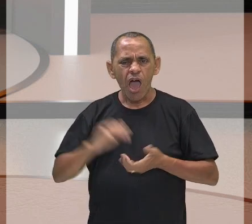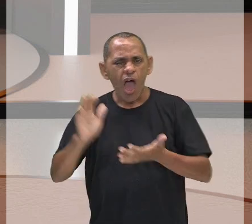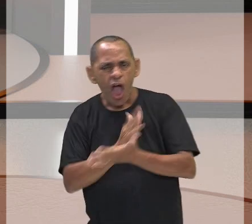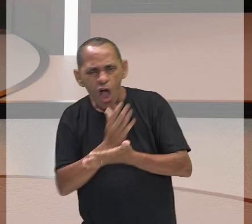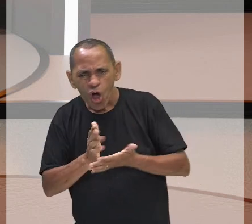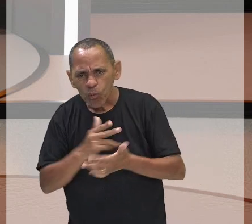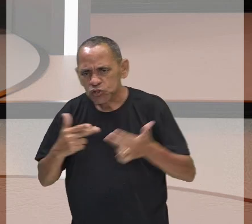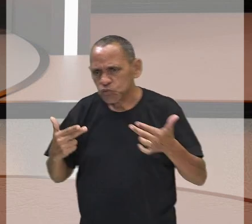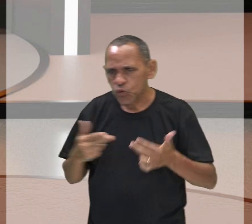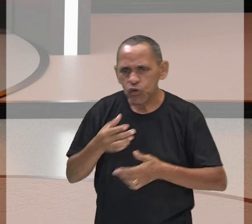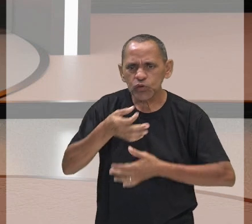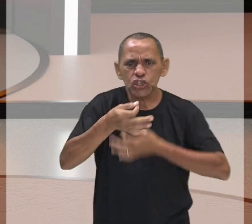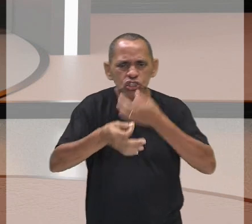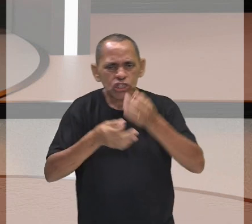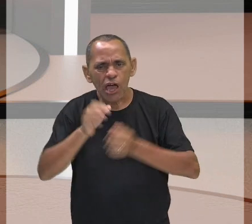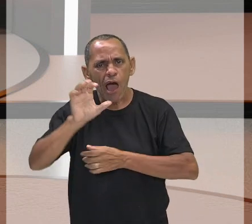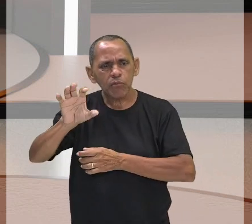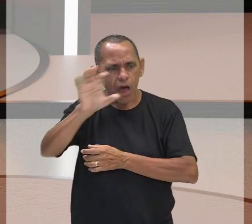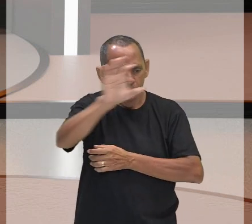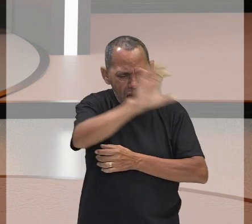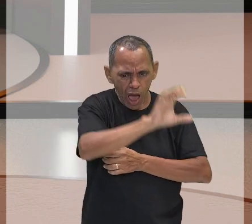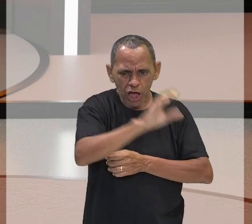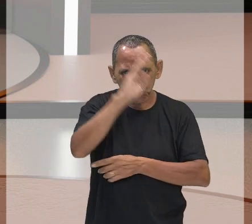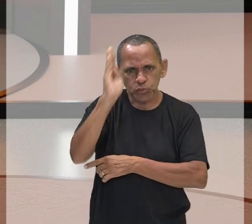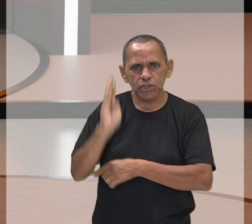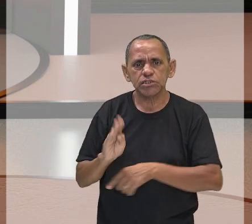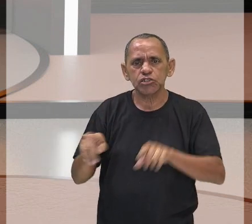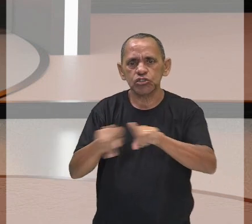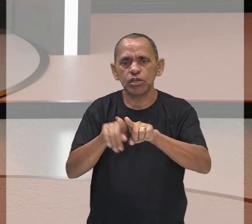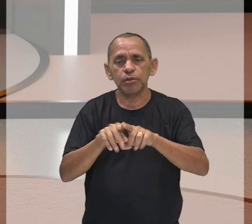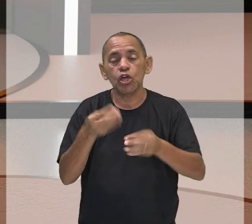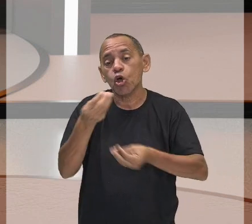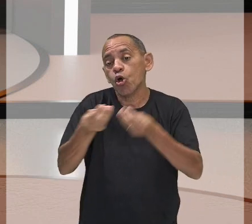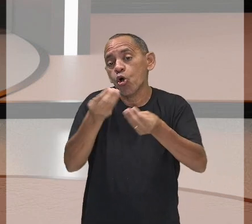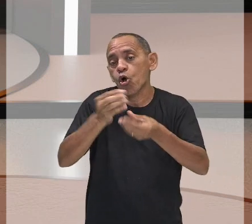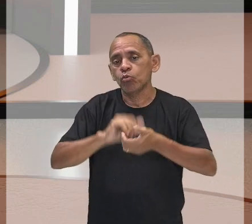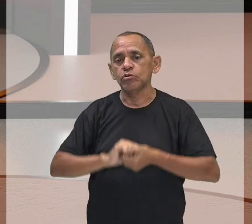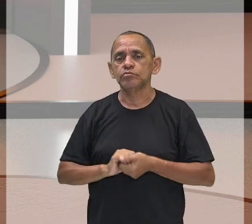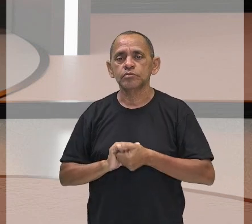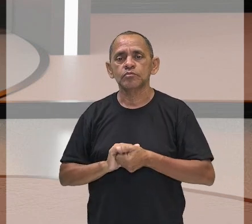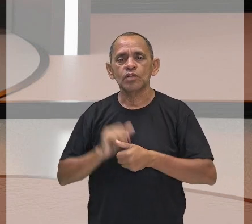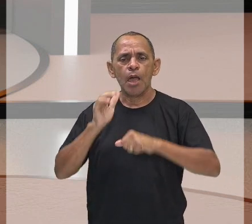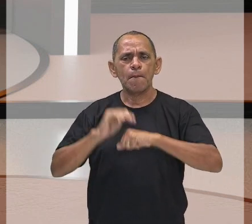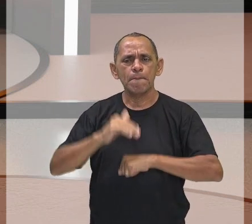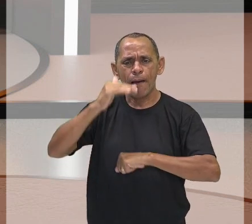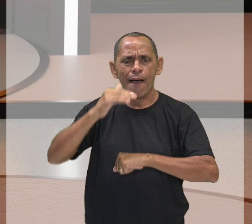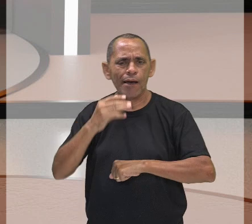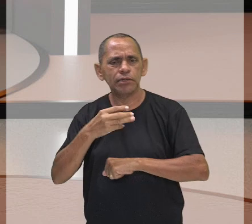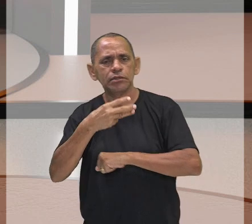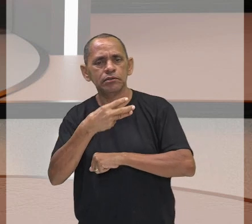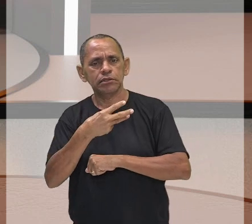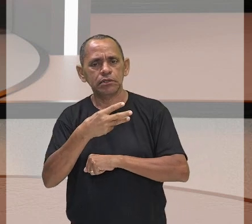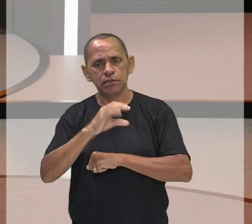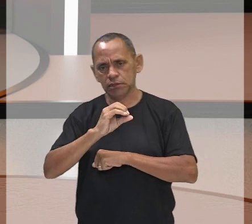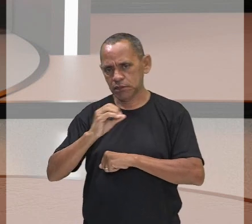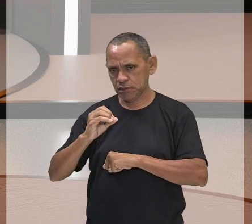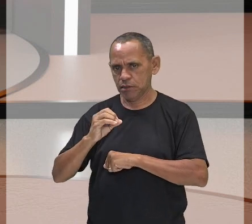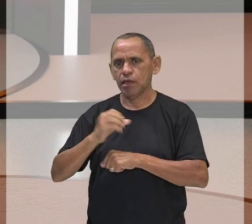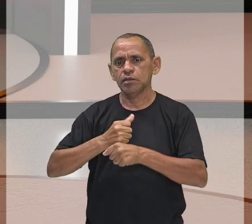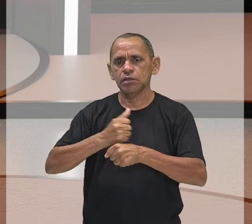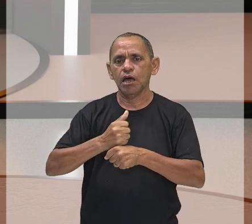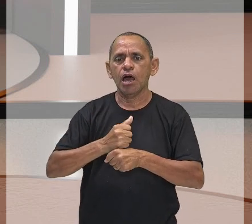outras regiões brasileiras. Como é que mais de 300 anos, a gente ficou sendo colônia